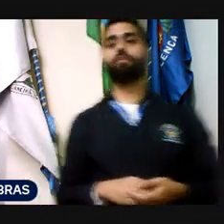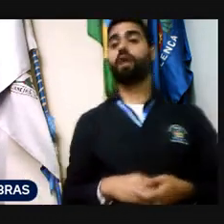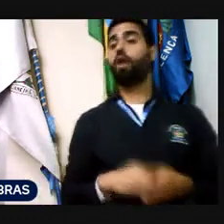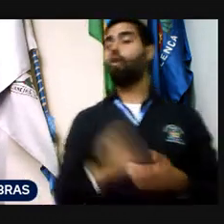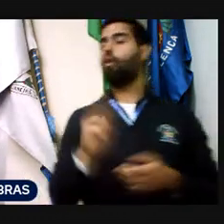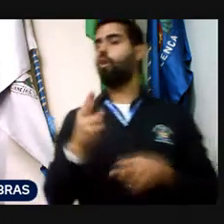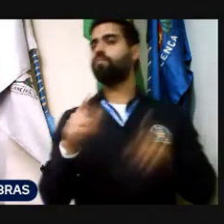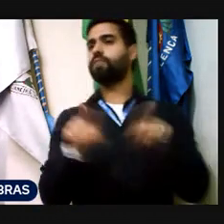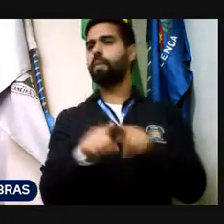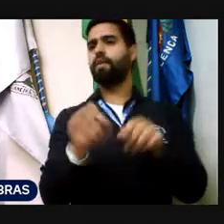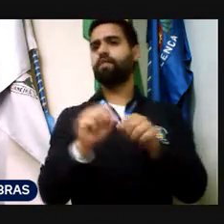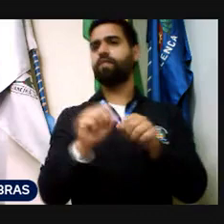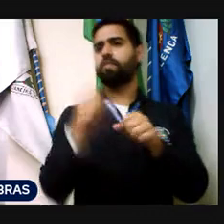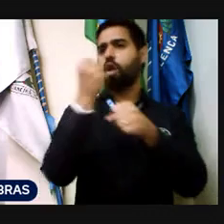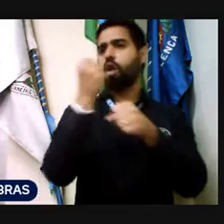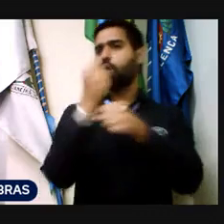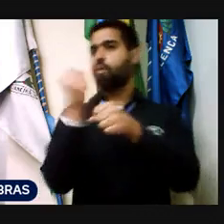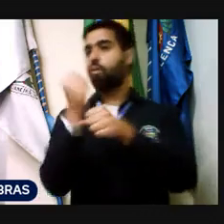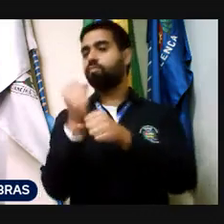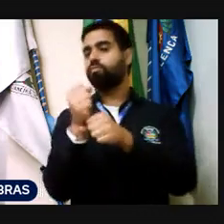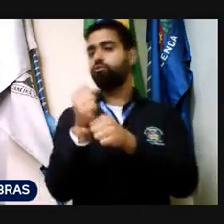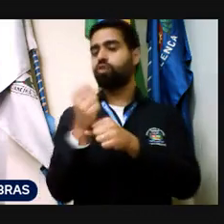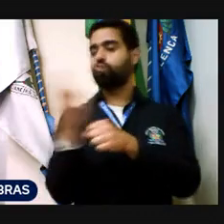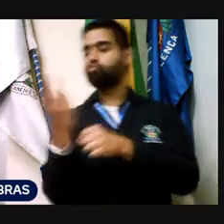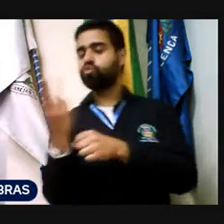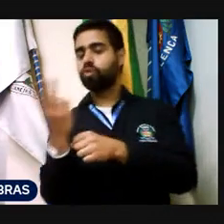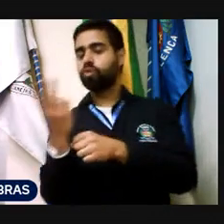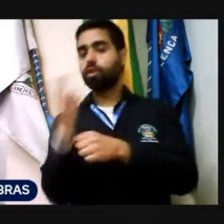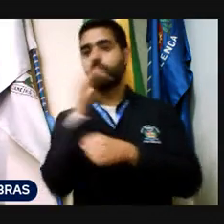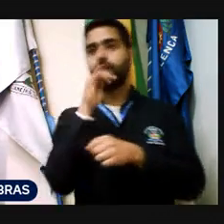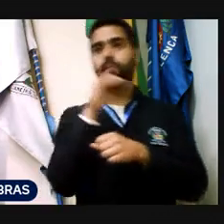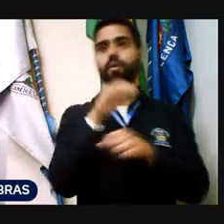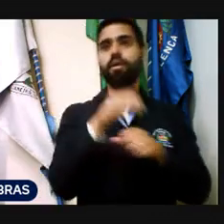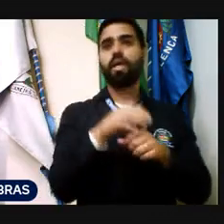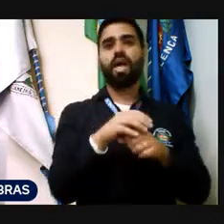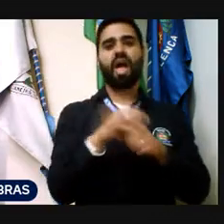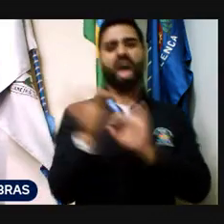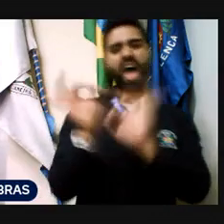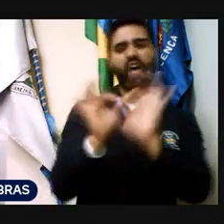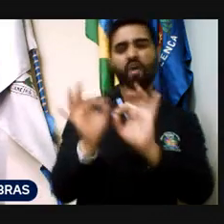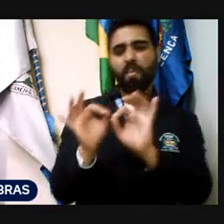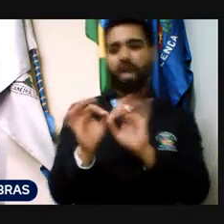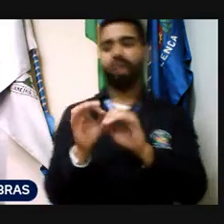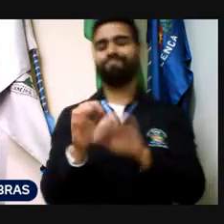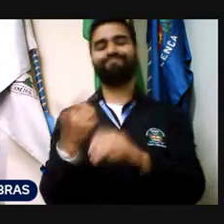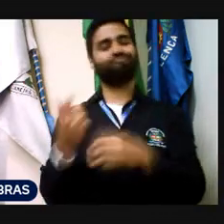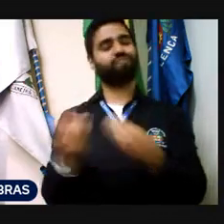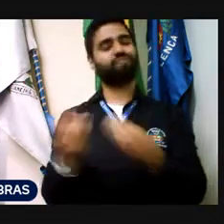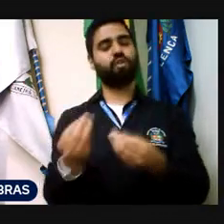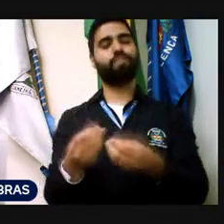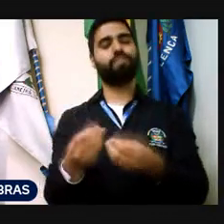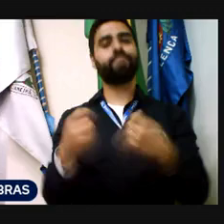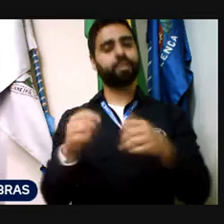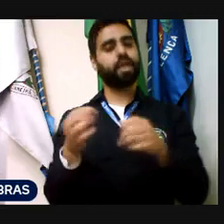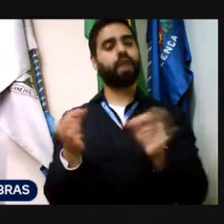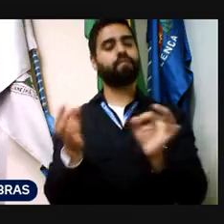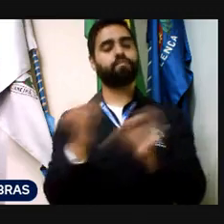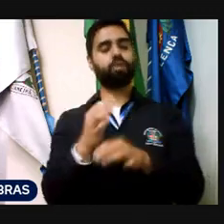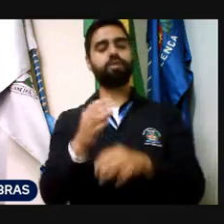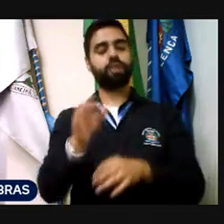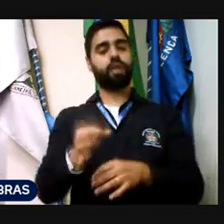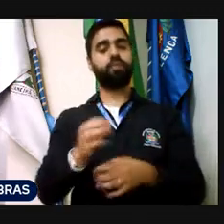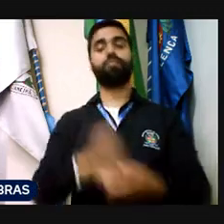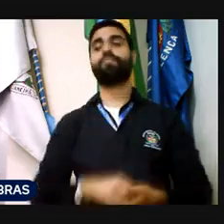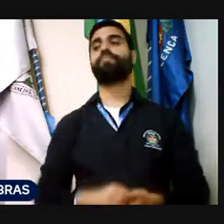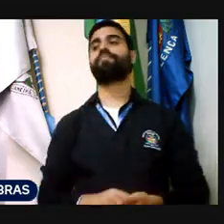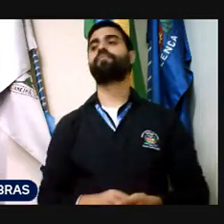uma construção mista. Paliativos e remendos já não resolvem mais nada. Sala das sessões, 3 de agosto de